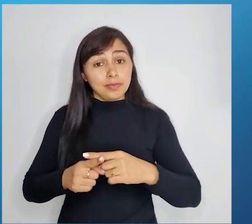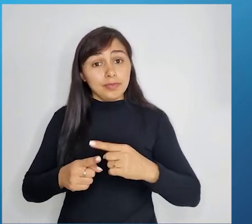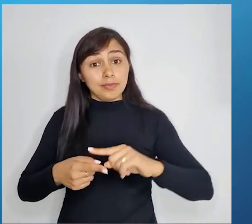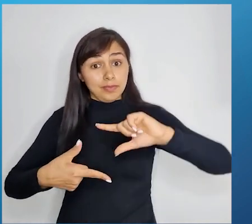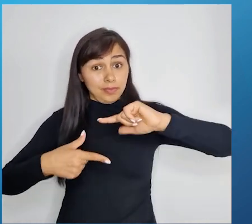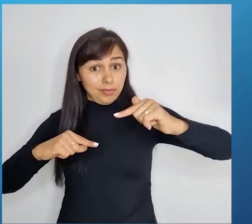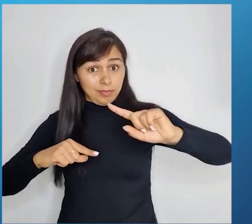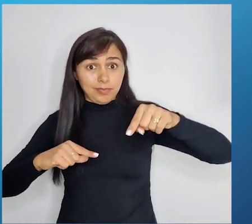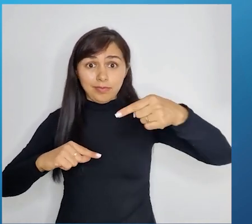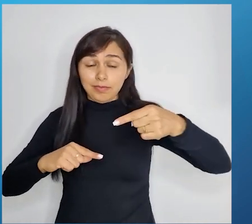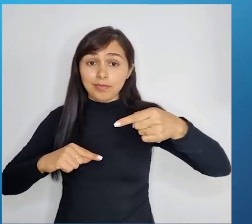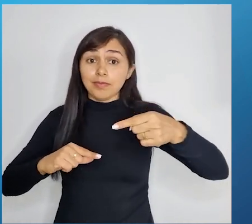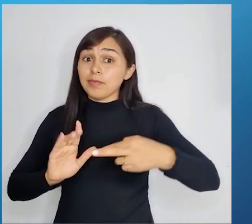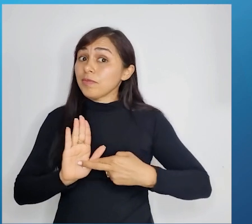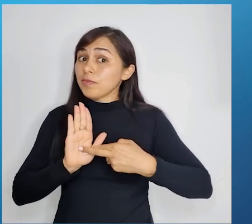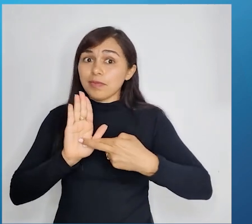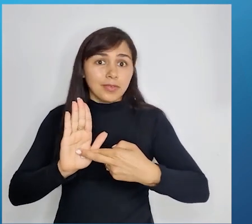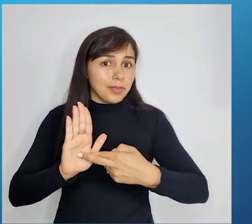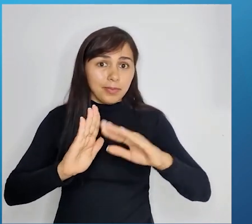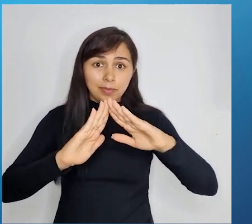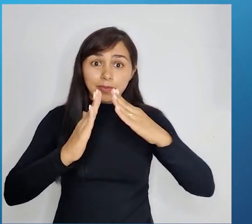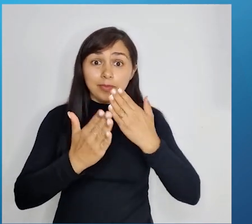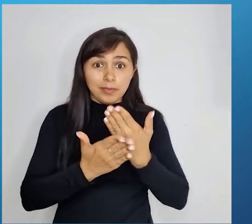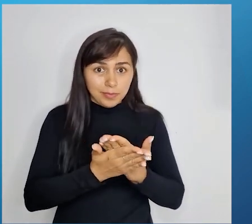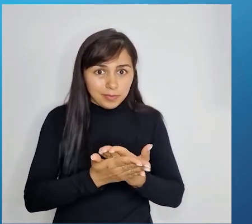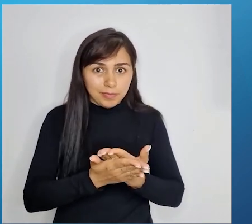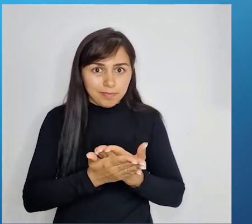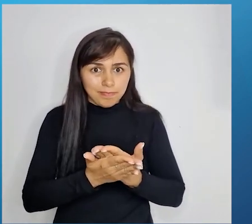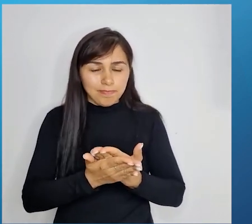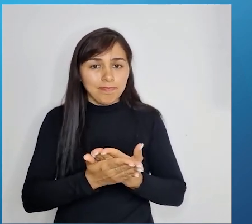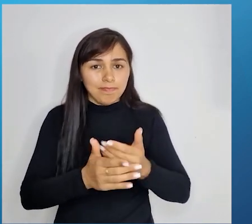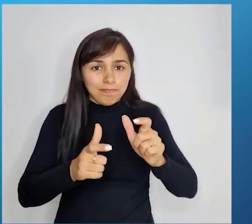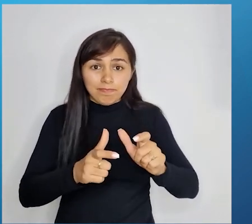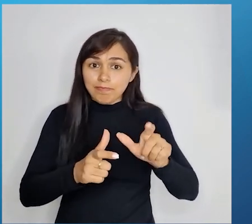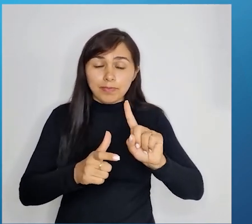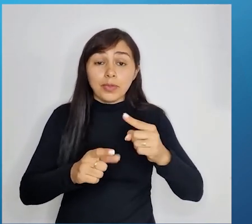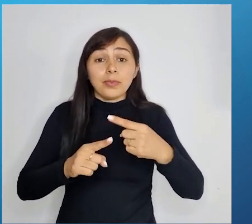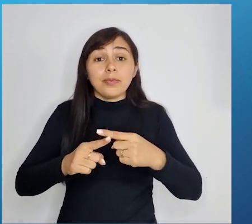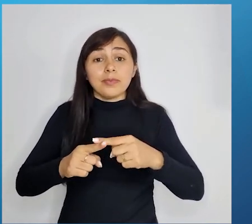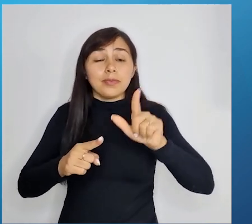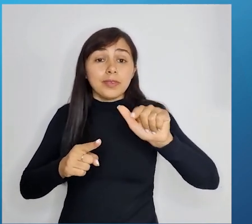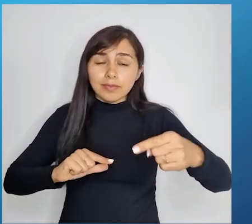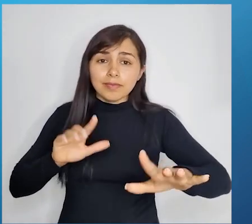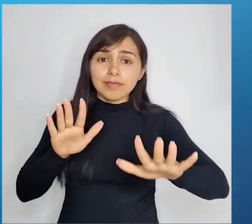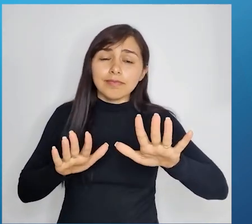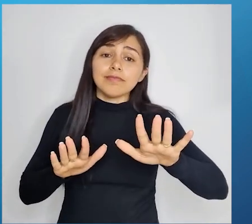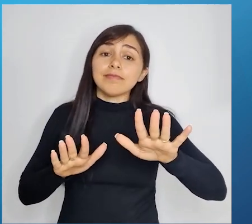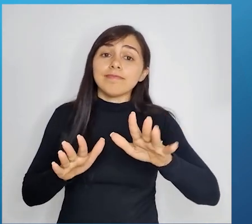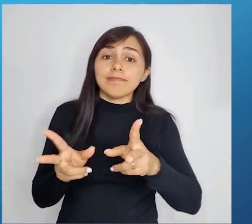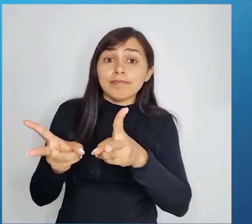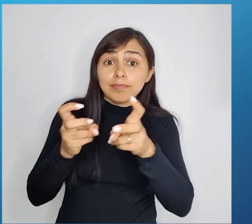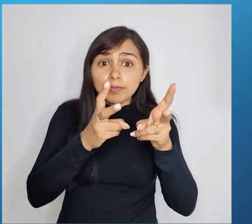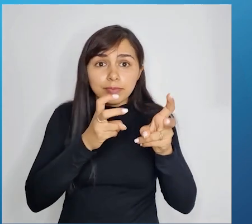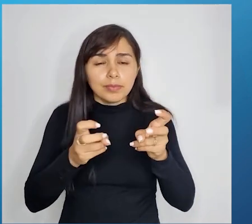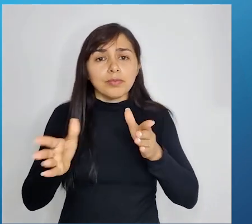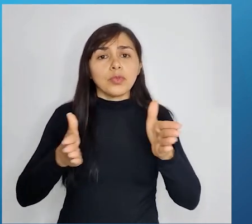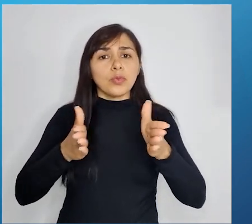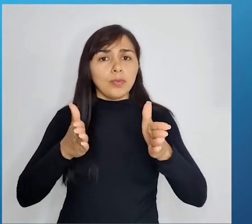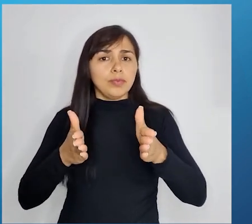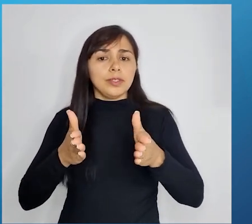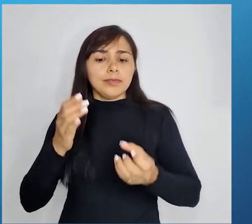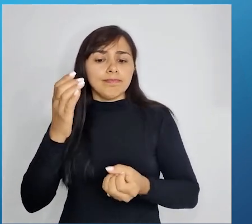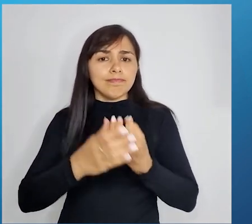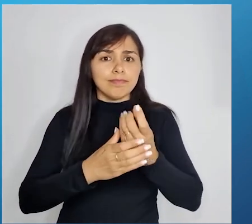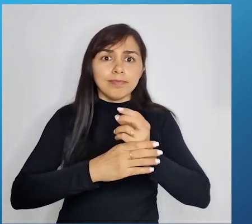vez de representar uma escola literária específica, o pós-modernismo é muitas vezes visto como um período de